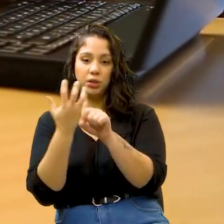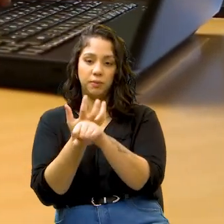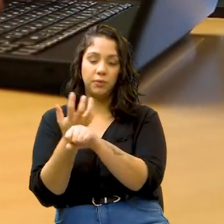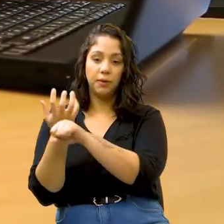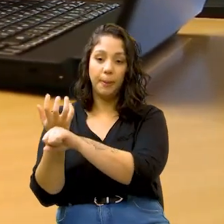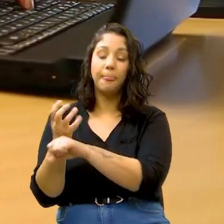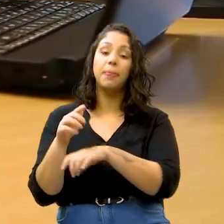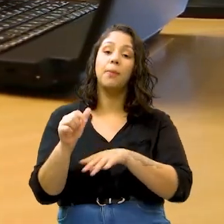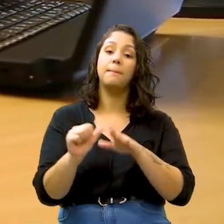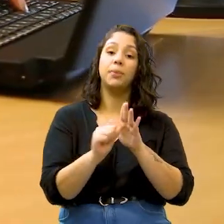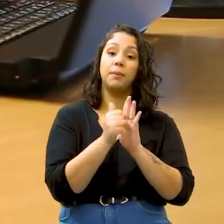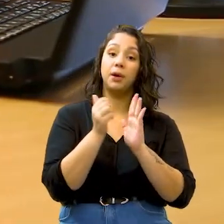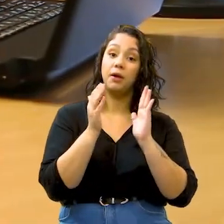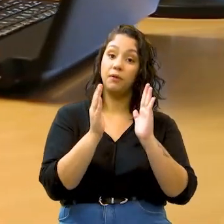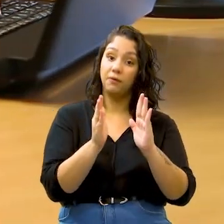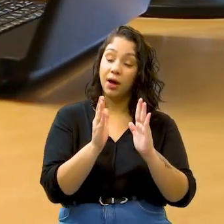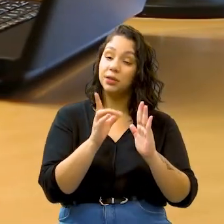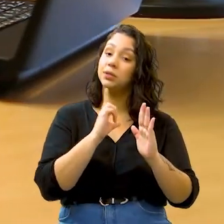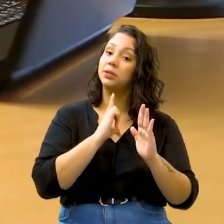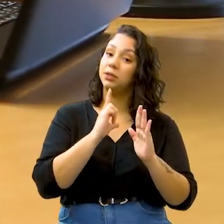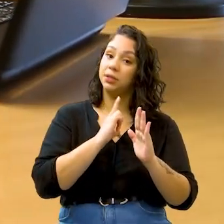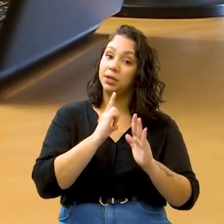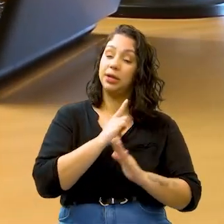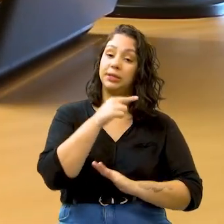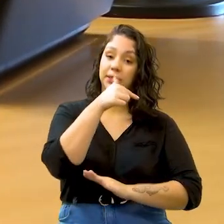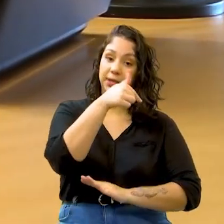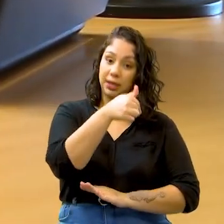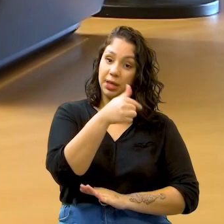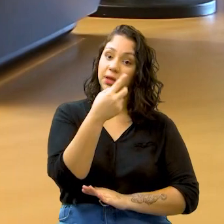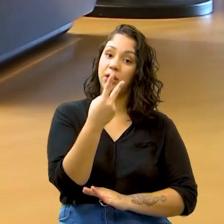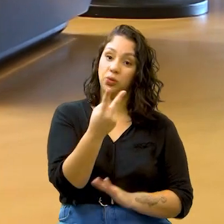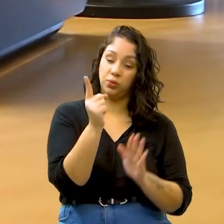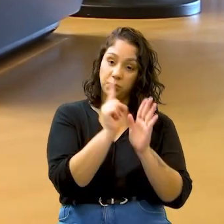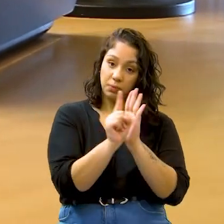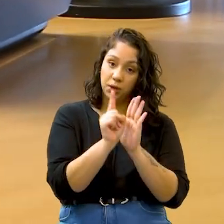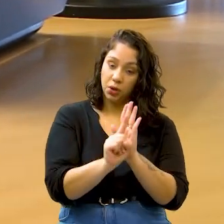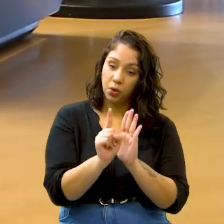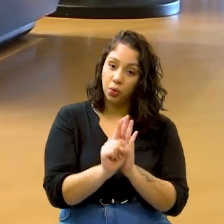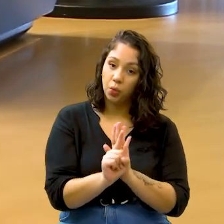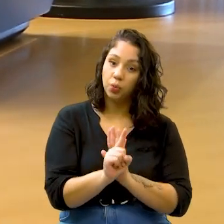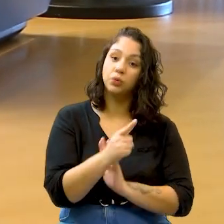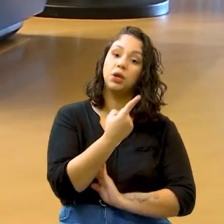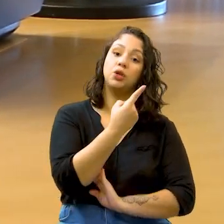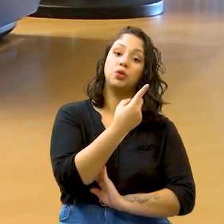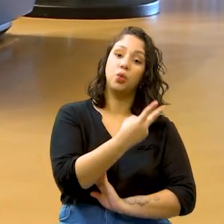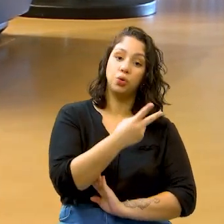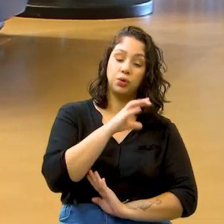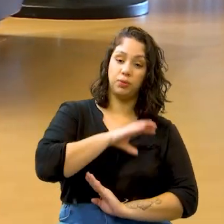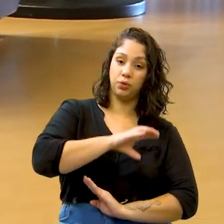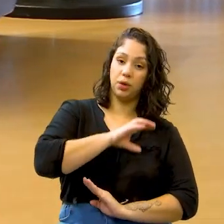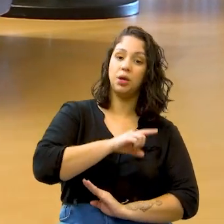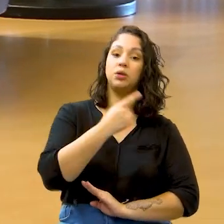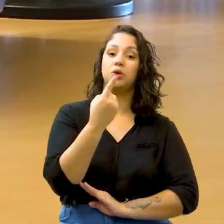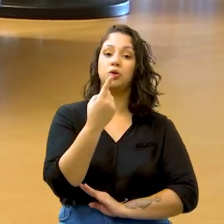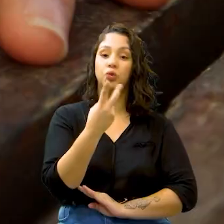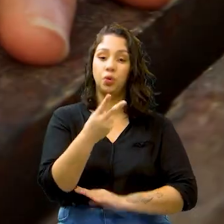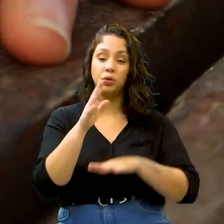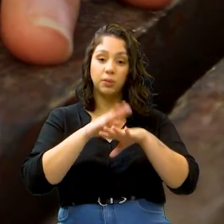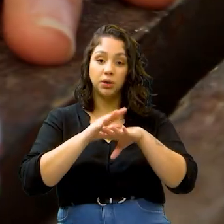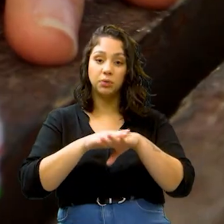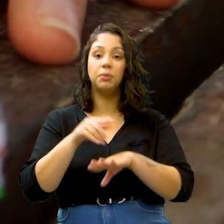Desta forma a prova de primeira fase mantém as mesmas 72 questões sendo 12 de português